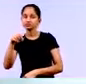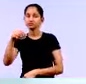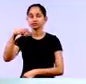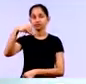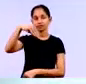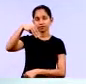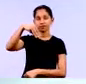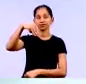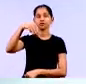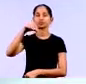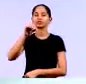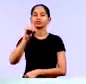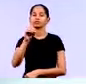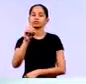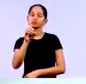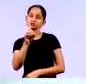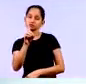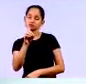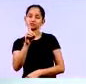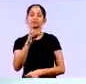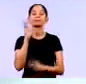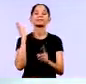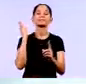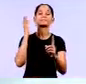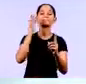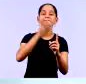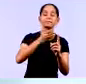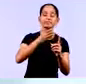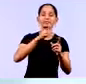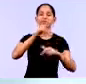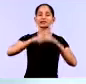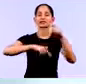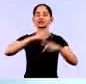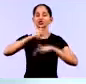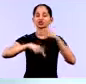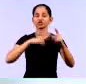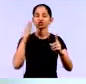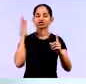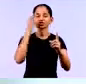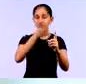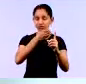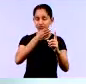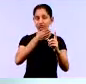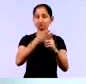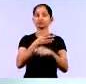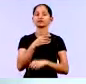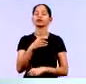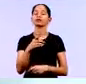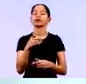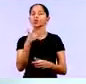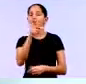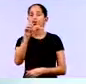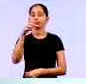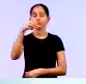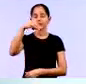MOD, mão de obra direta. E MD, materiais diretos ou